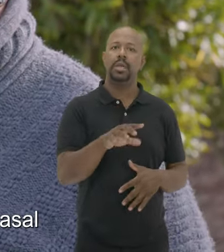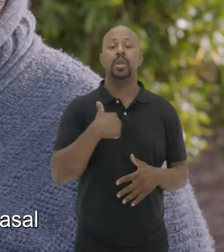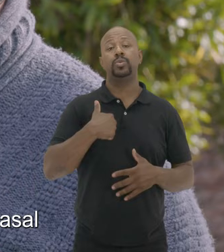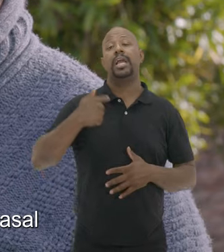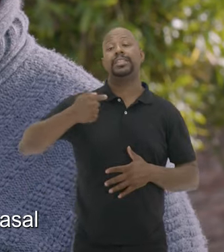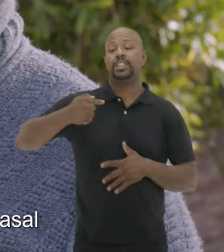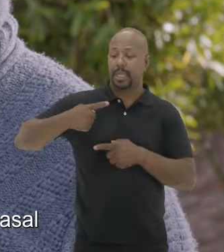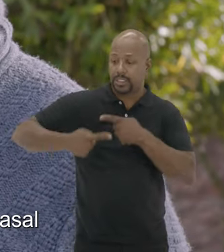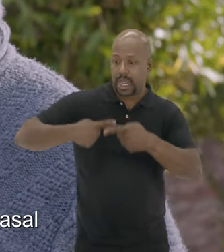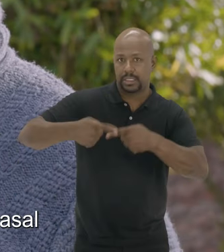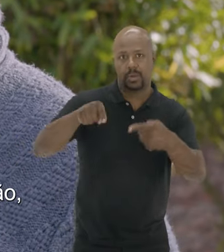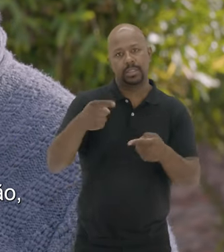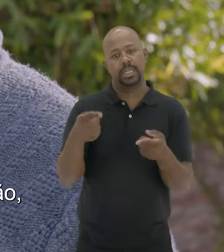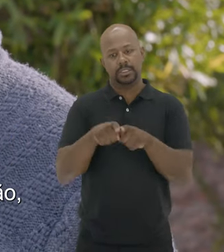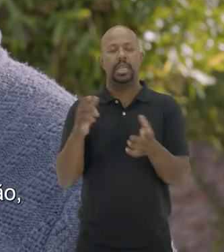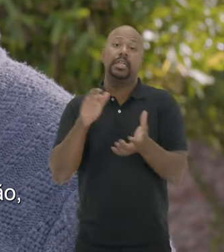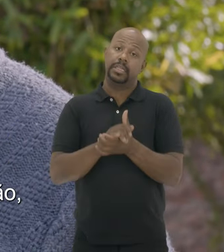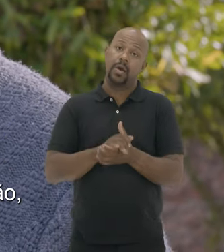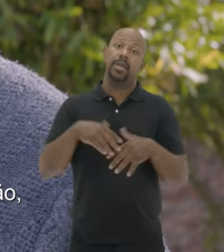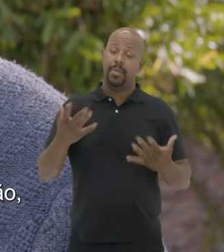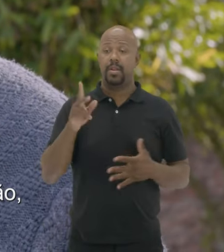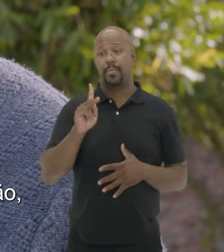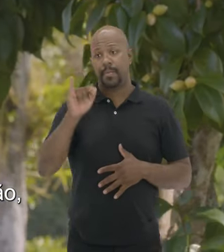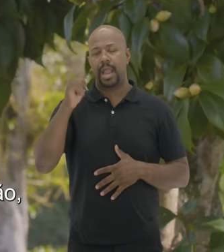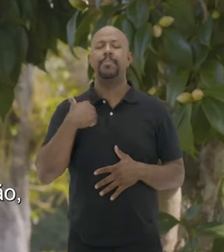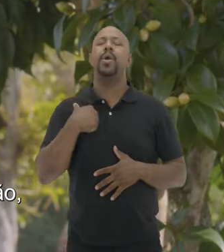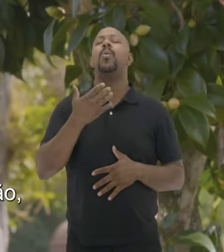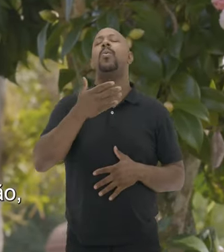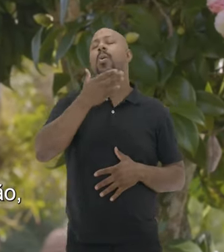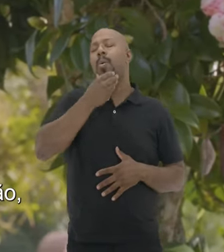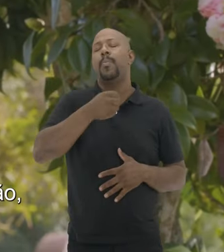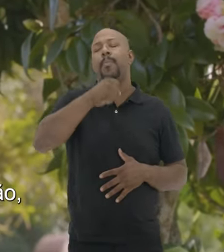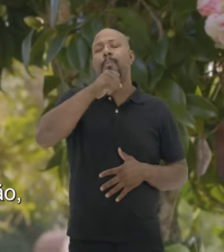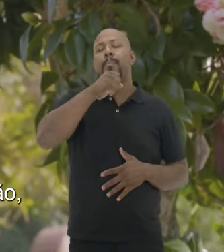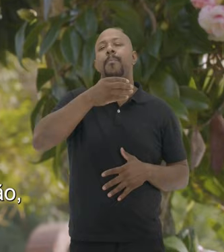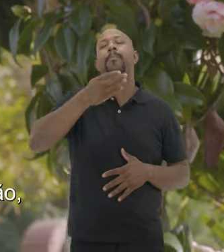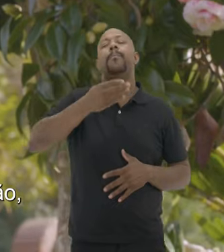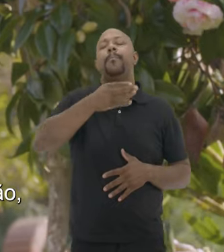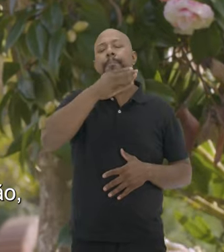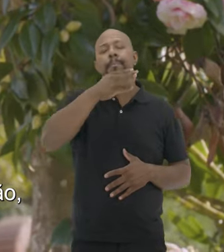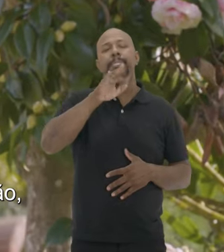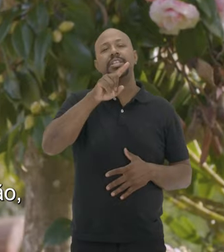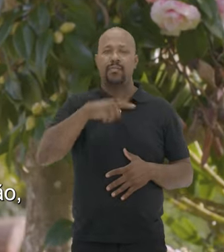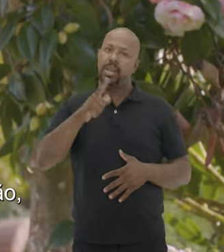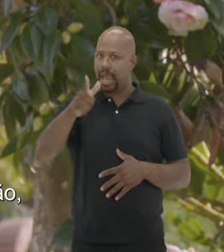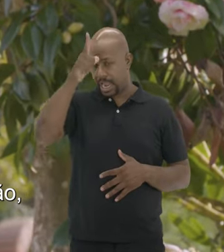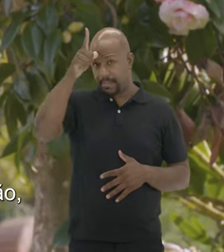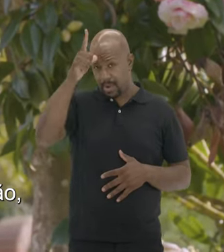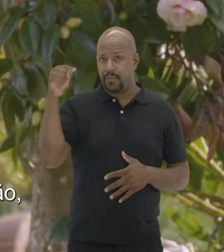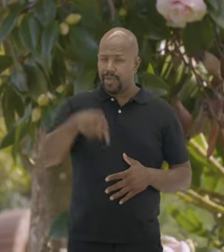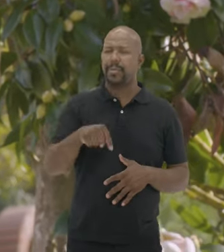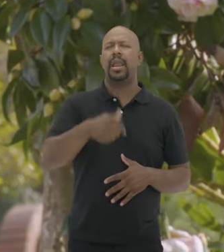sétima geração deste casal e pelo lado do pai meu bisavó veio para cá que é o lado do Alemão em